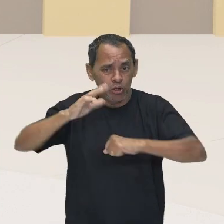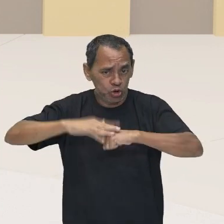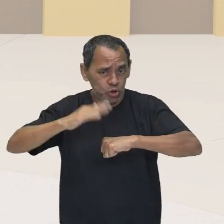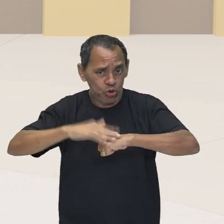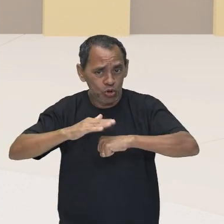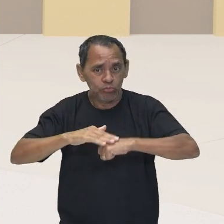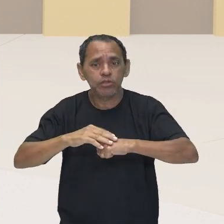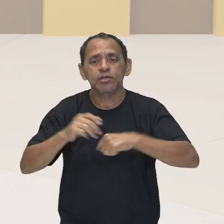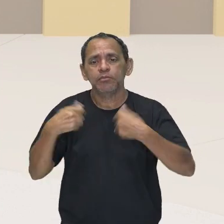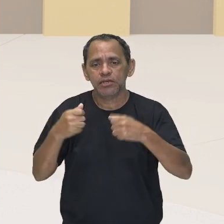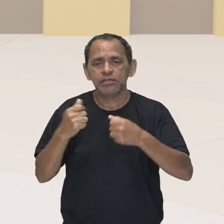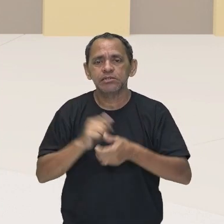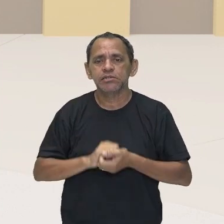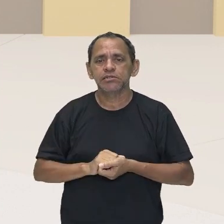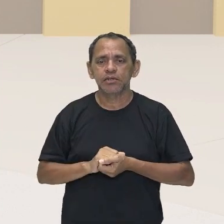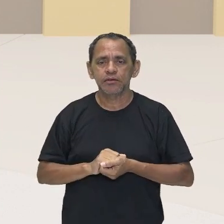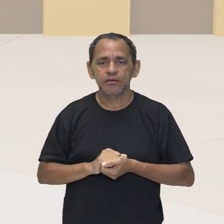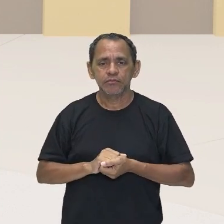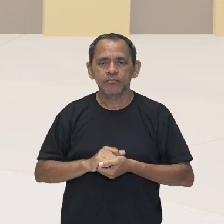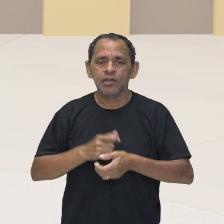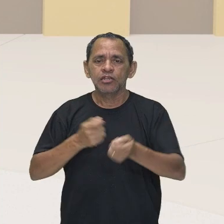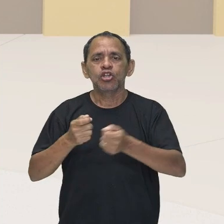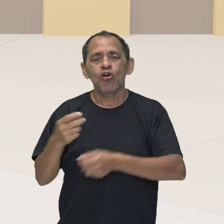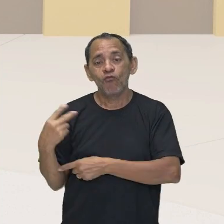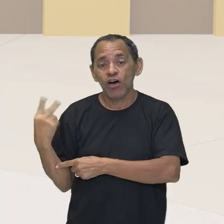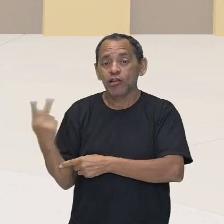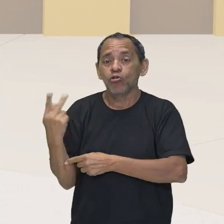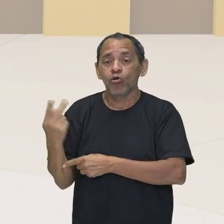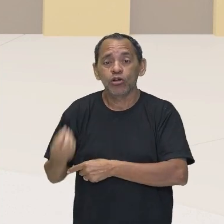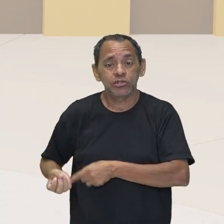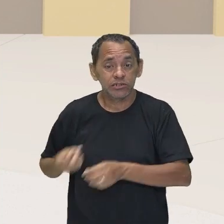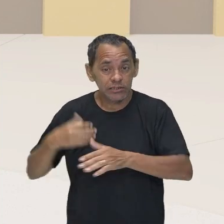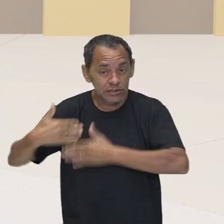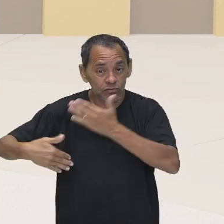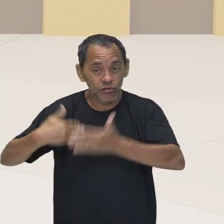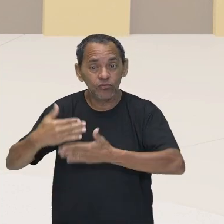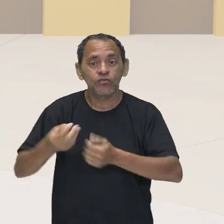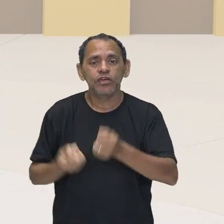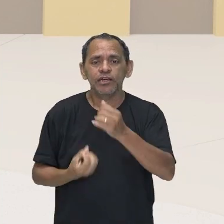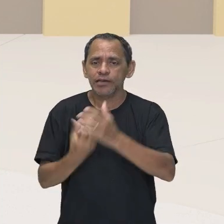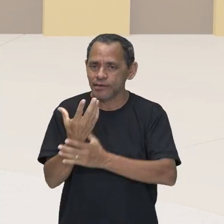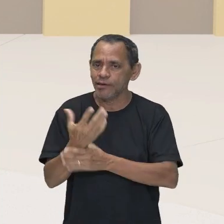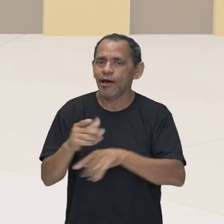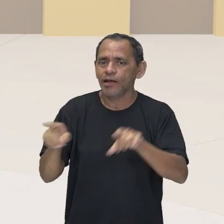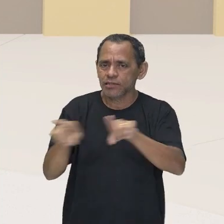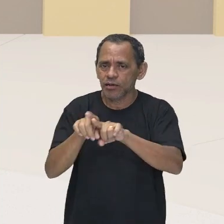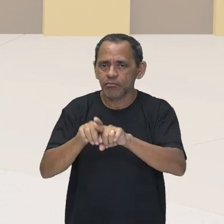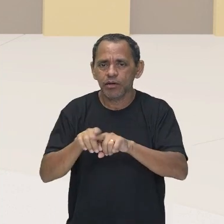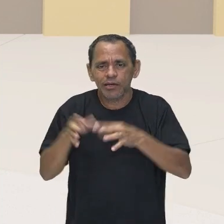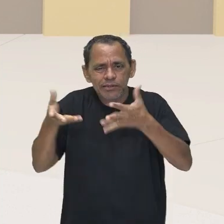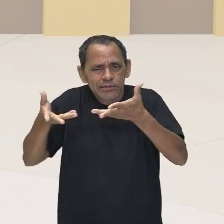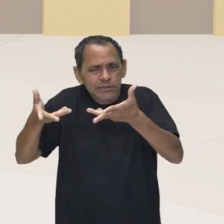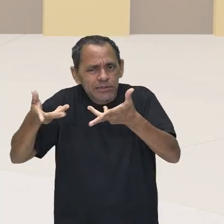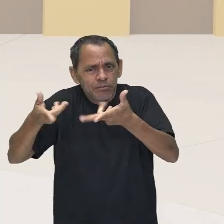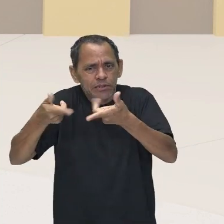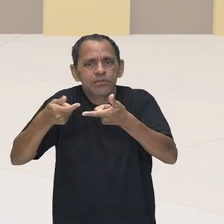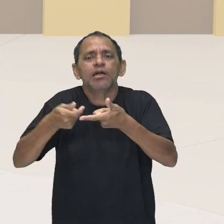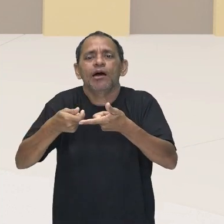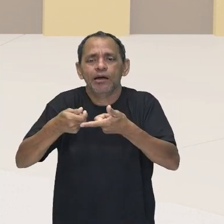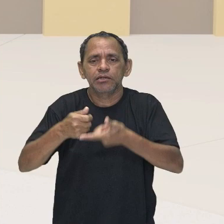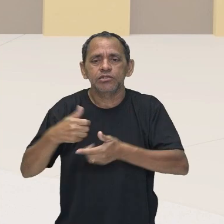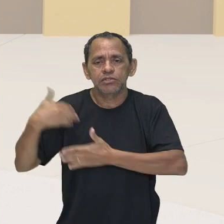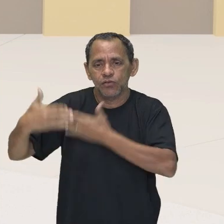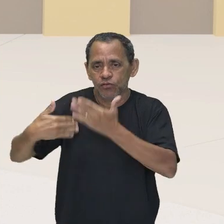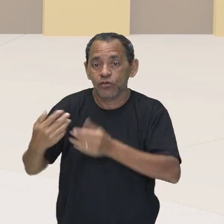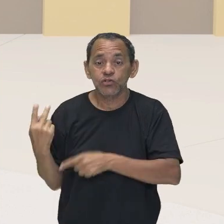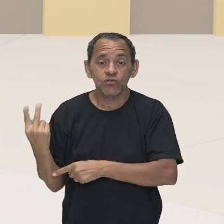molda nos nossos valores. Então, os jovens, desenvolvendo essas habilidades, eles precisam desenvolver os seus